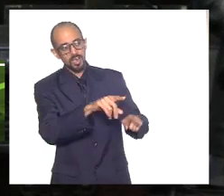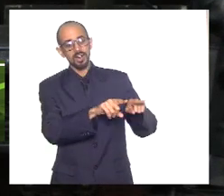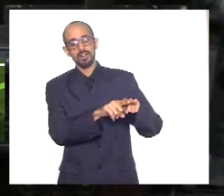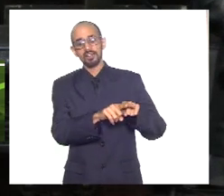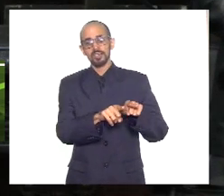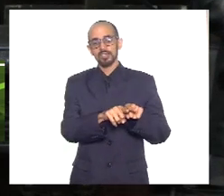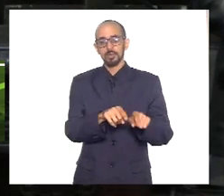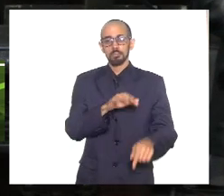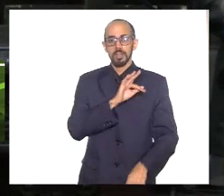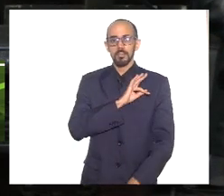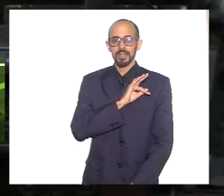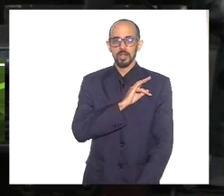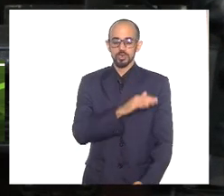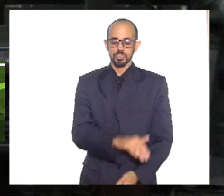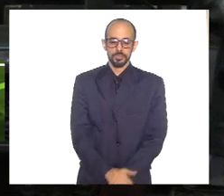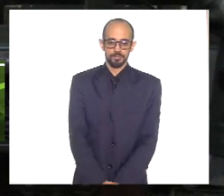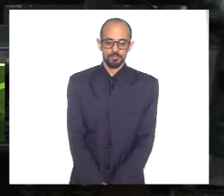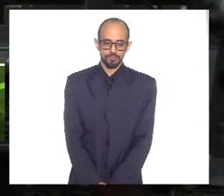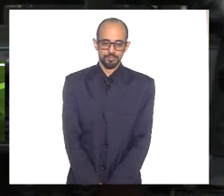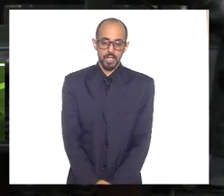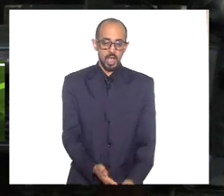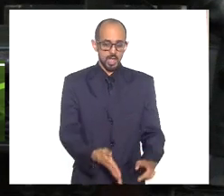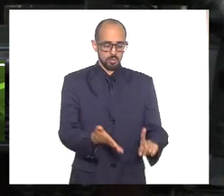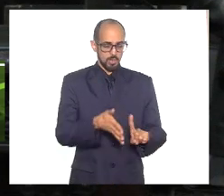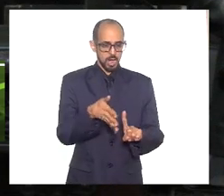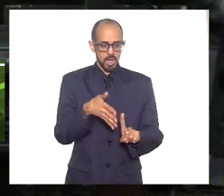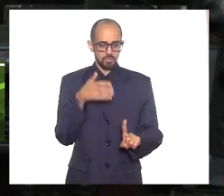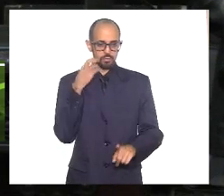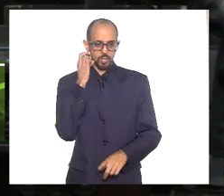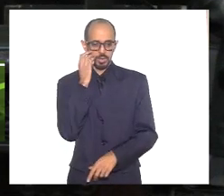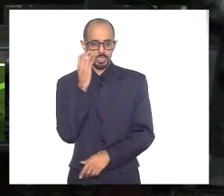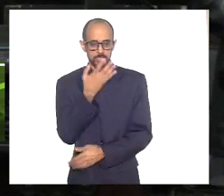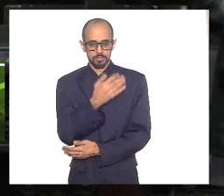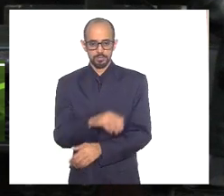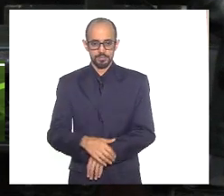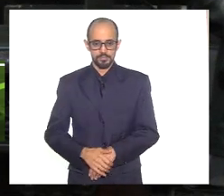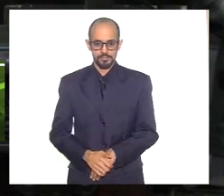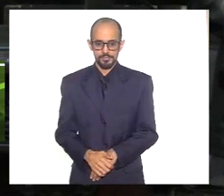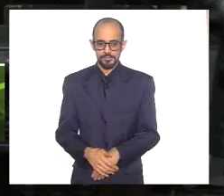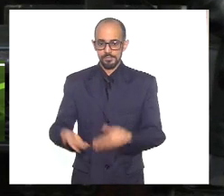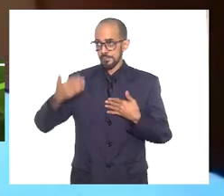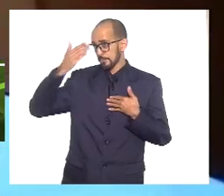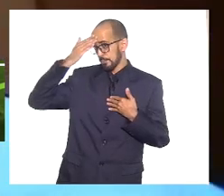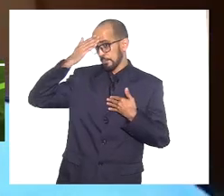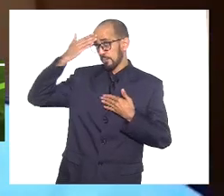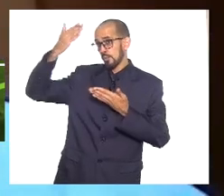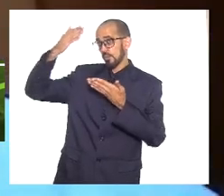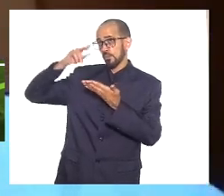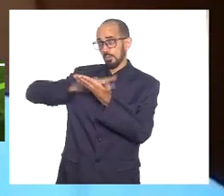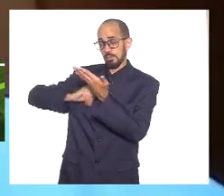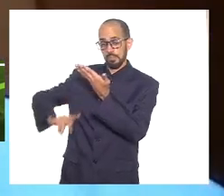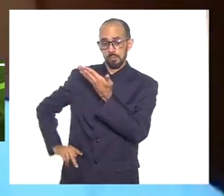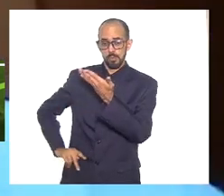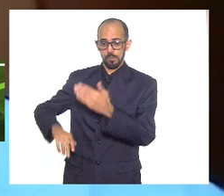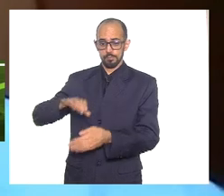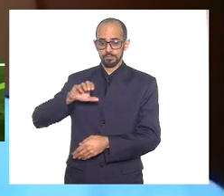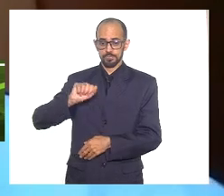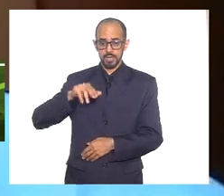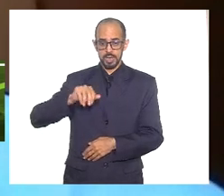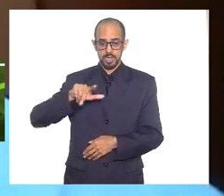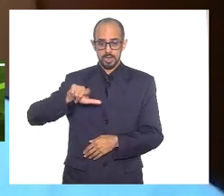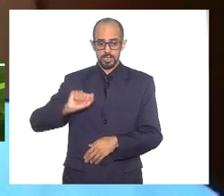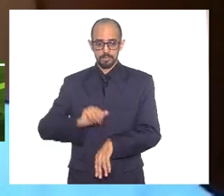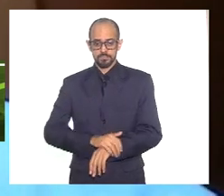Marta Rocha. Com a palavra, deputado Valdeque Carneiro. Obrigado, presidente Márcio